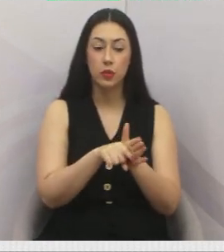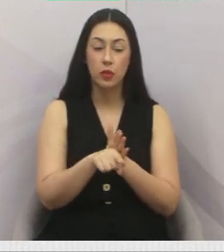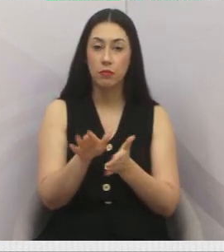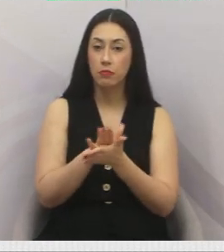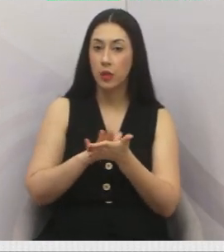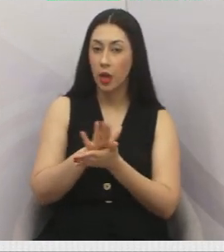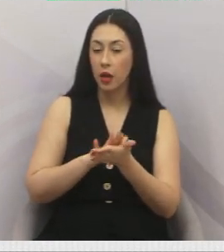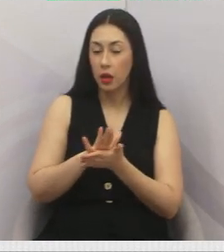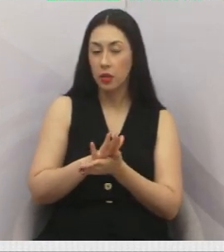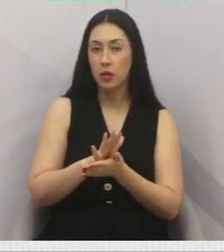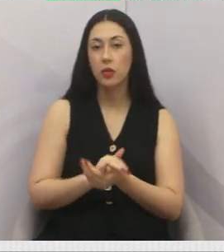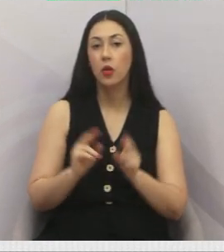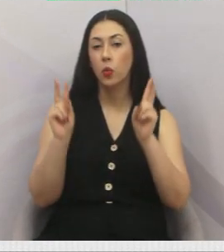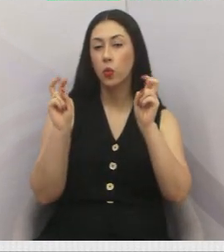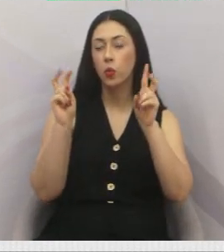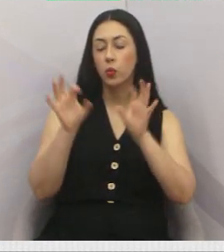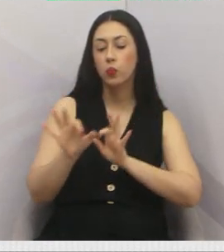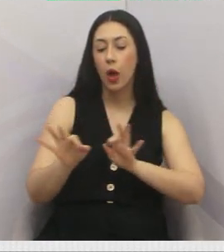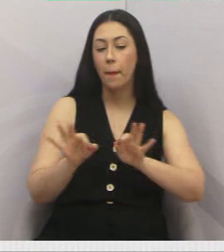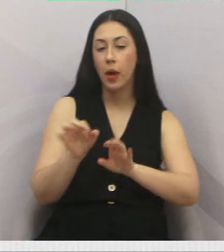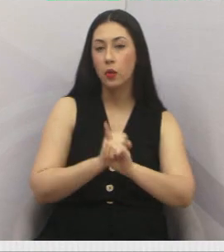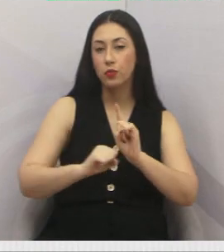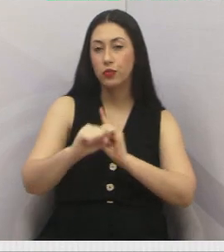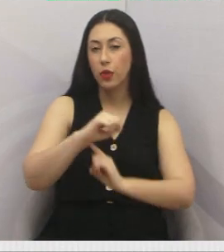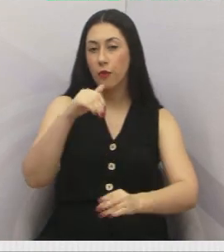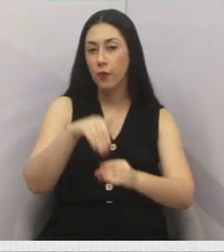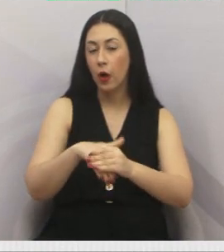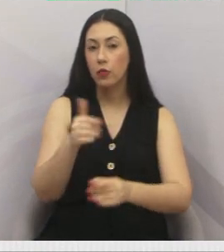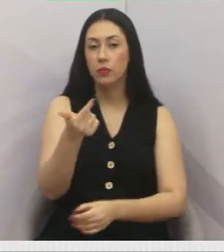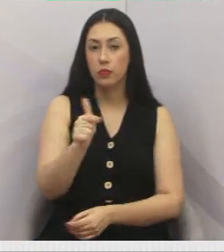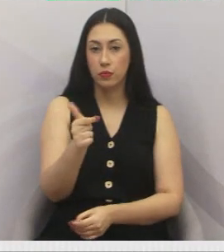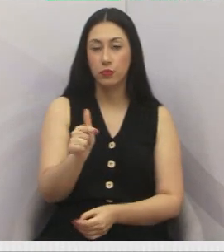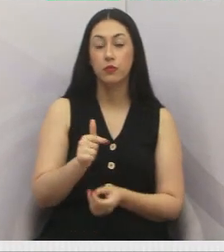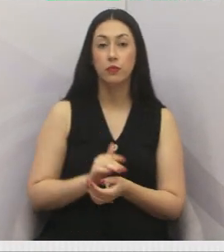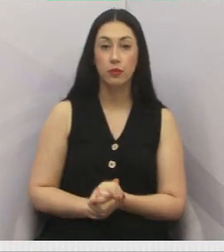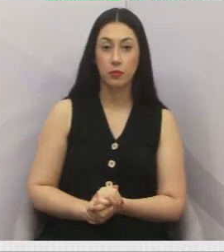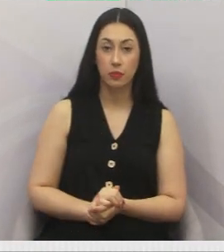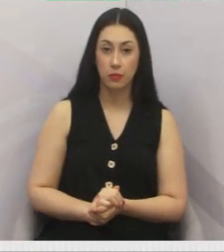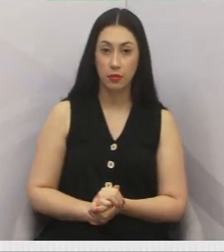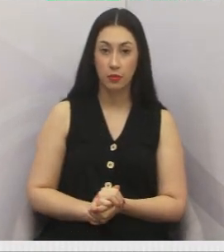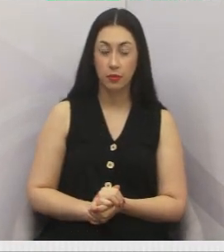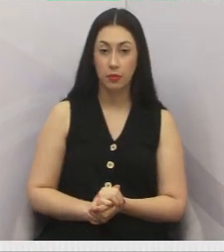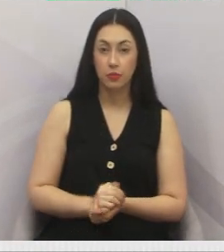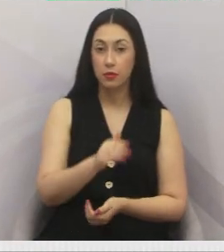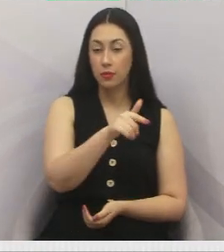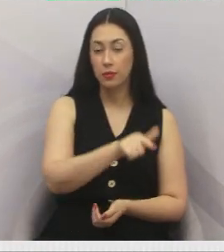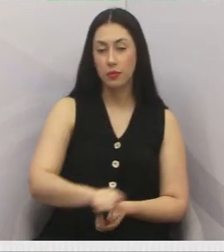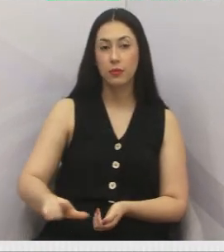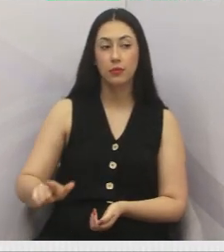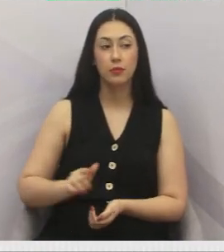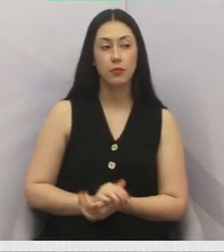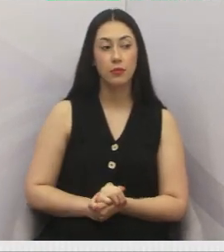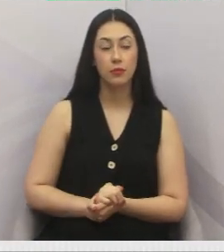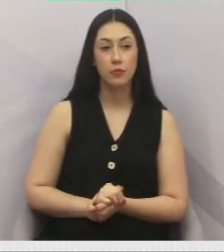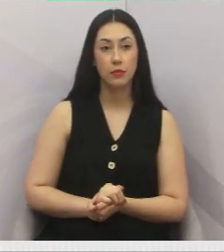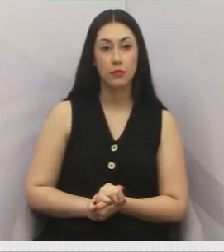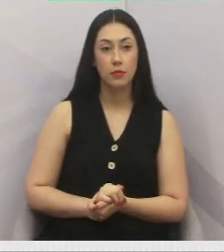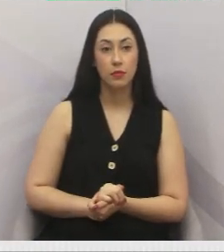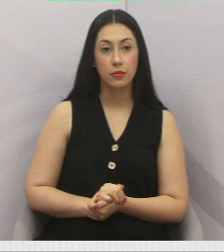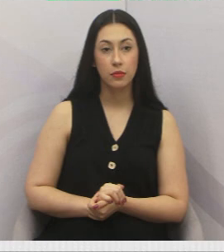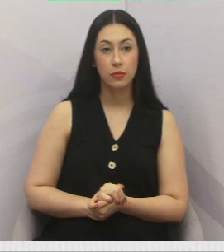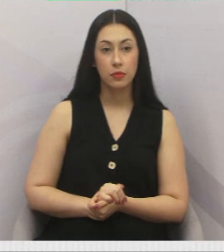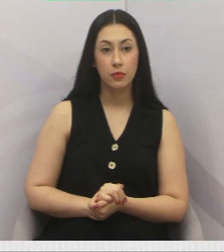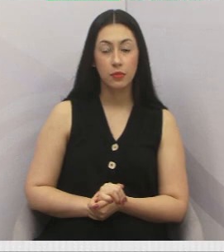branco. Segmento Organização da Sociedade Civil, voto em branco. Próximo voto.